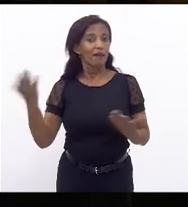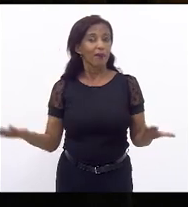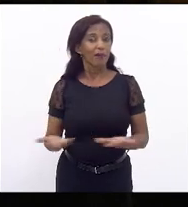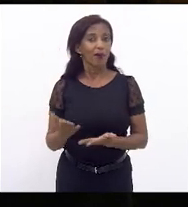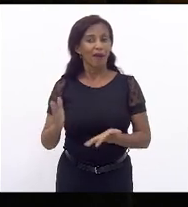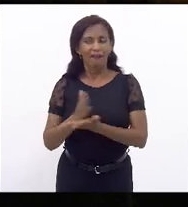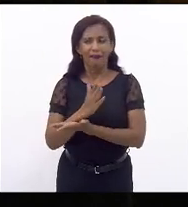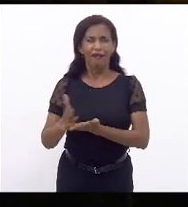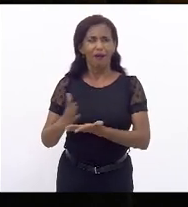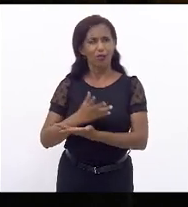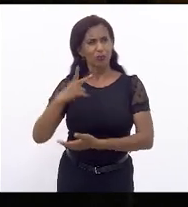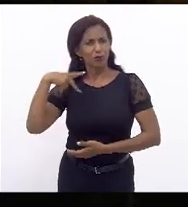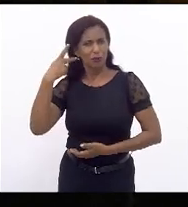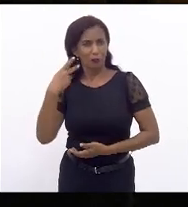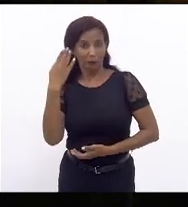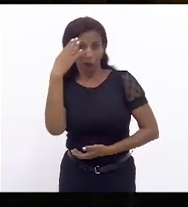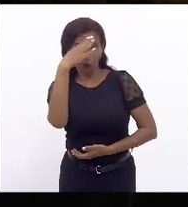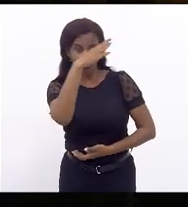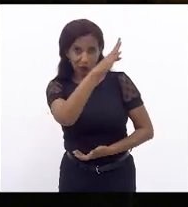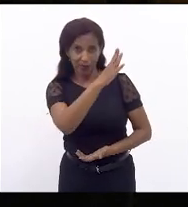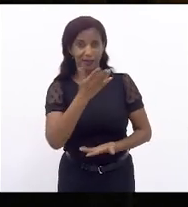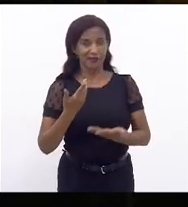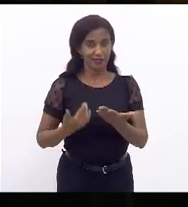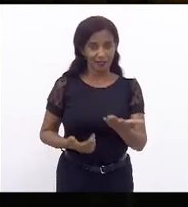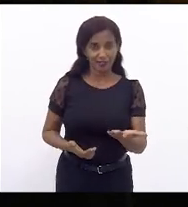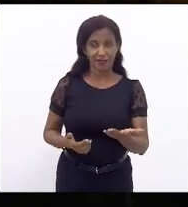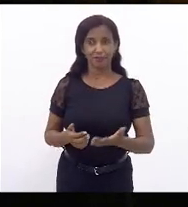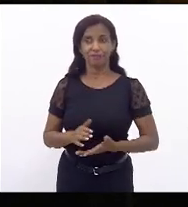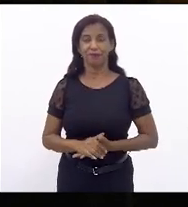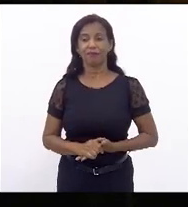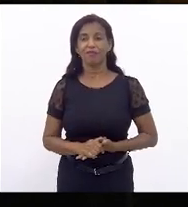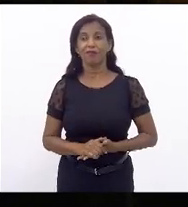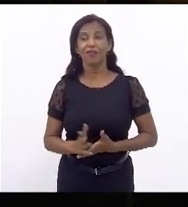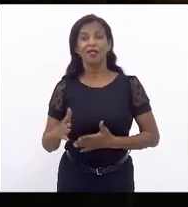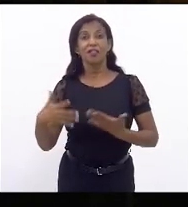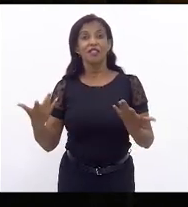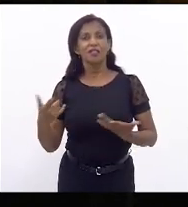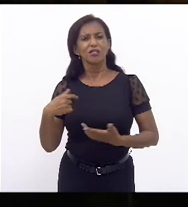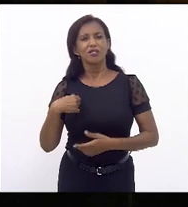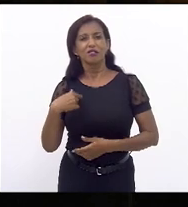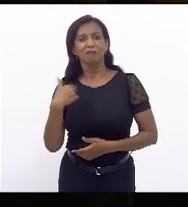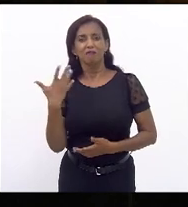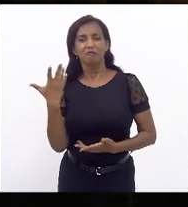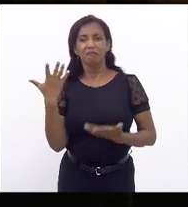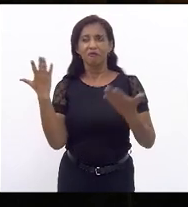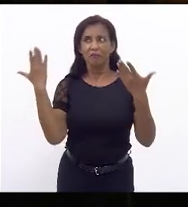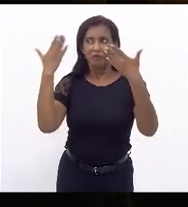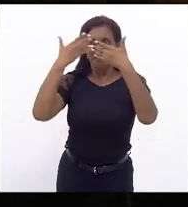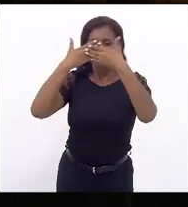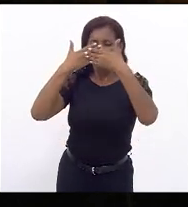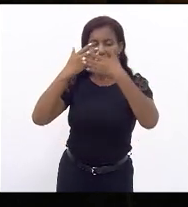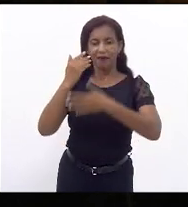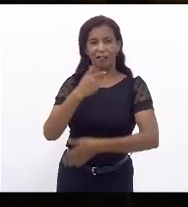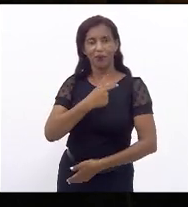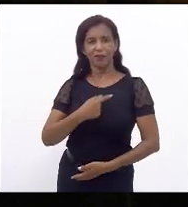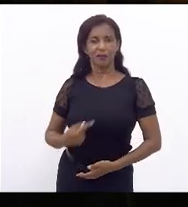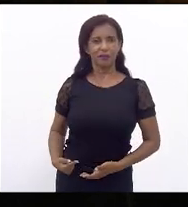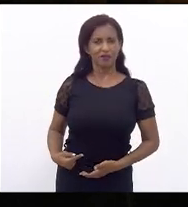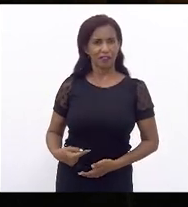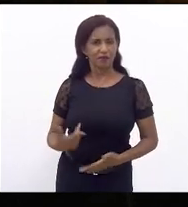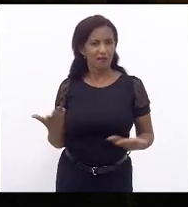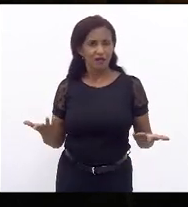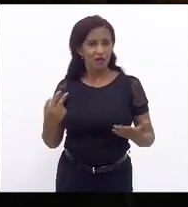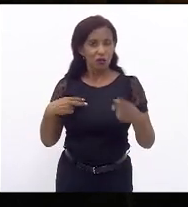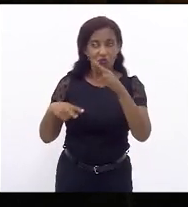alguns parlamentares bolsonaristas estão fazendo vista grossa ao governo. Não